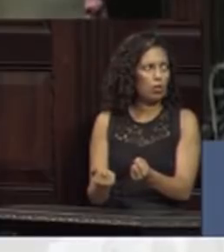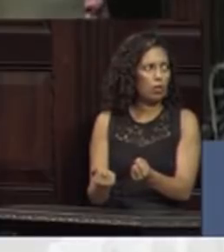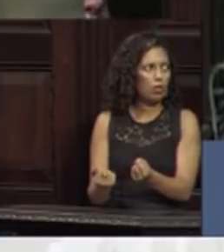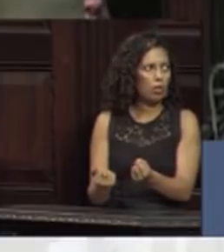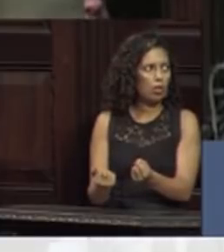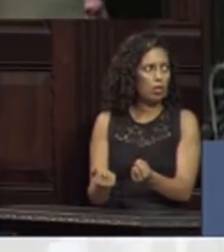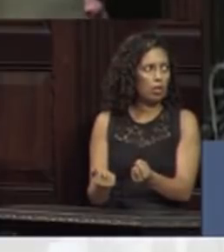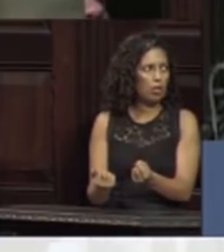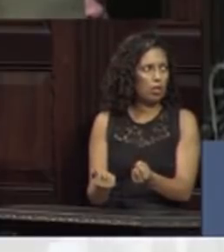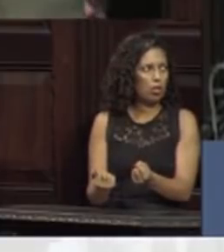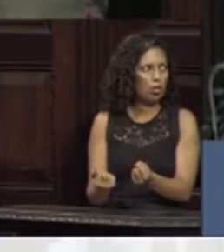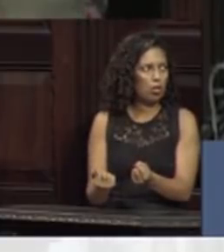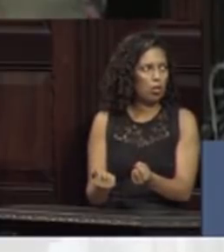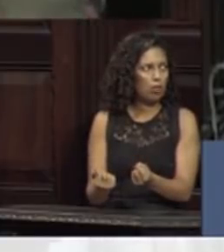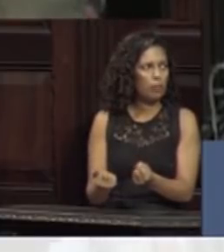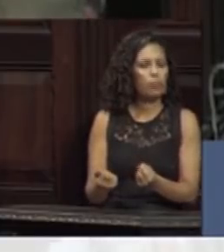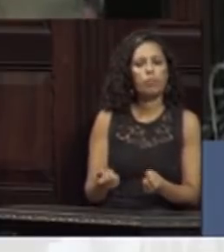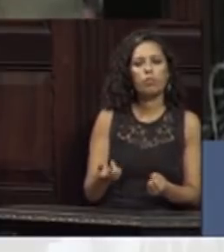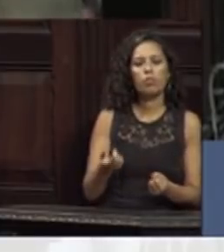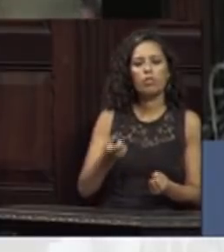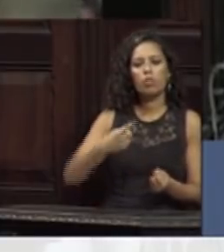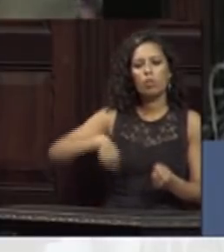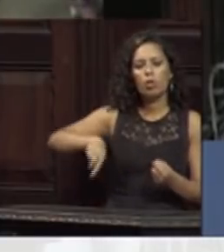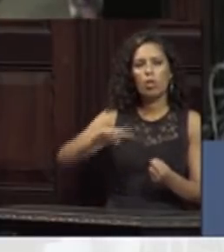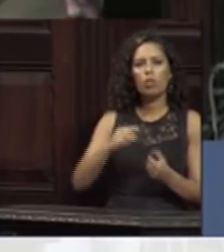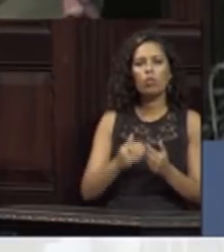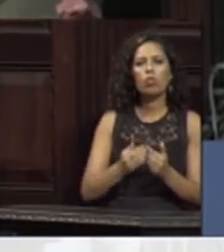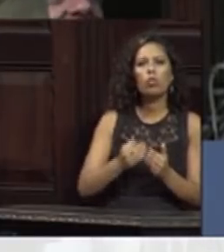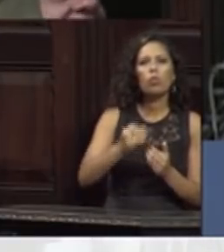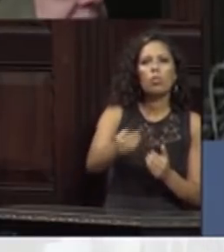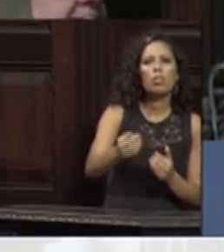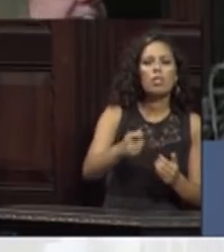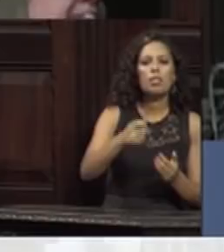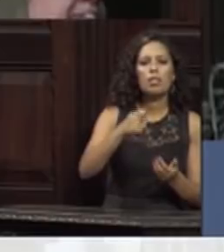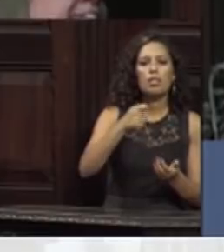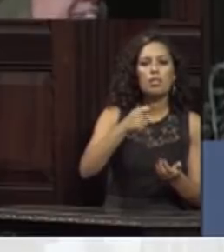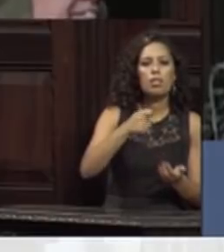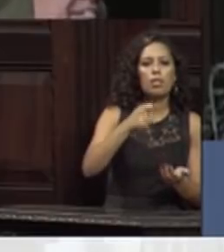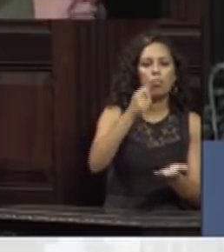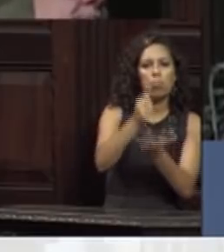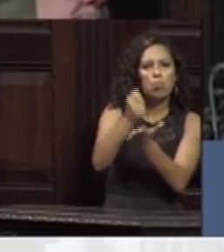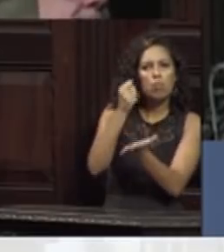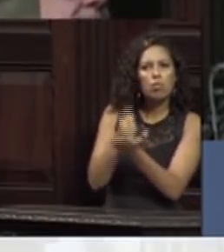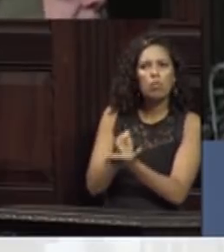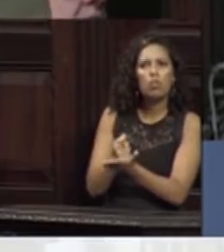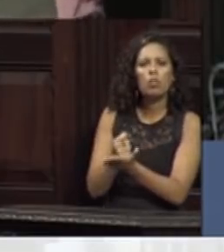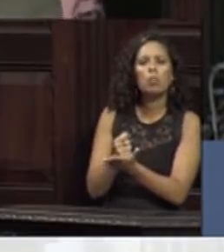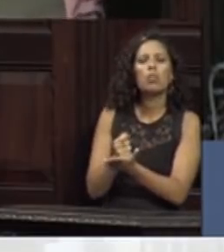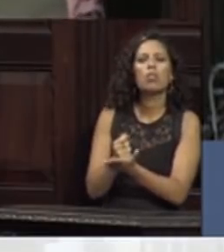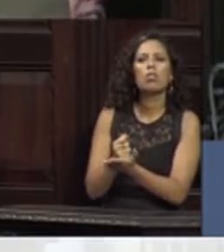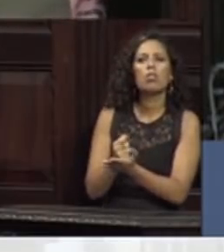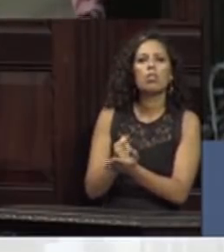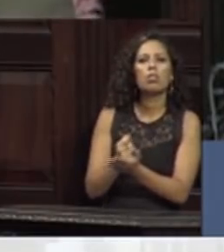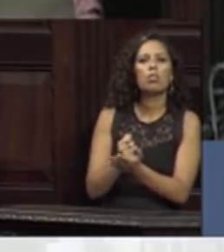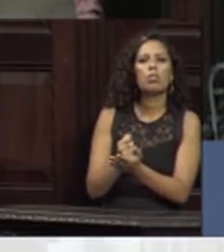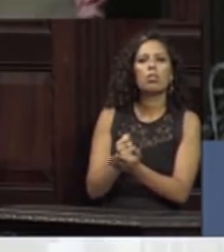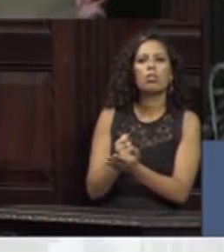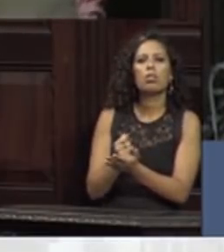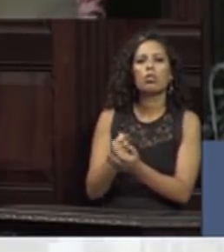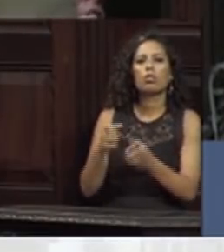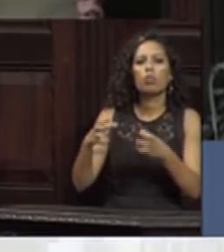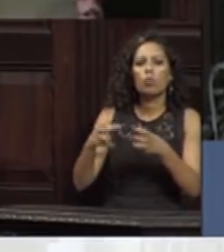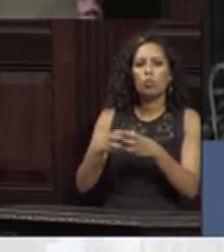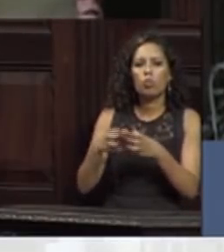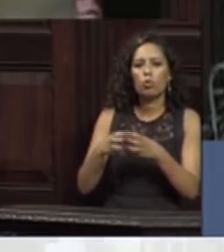a salvaguarda de a implementação se dará com a aprovação do Conselho de